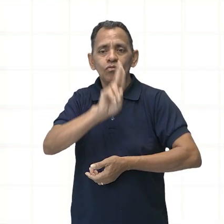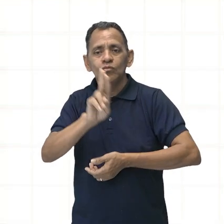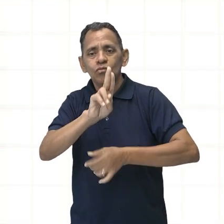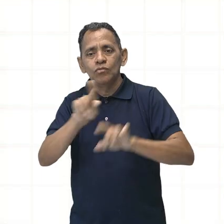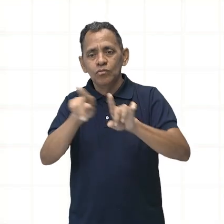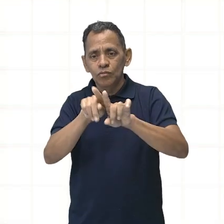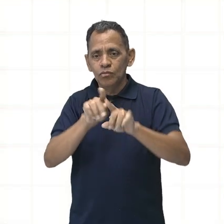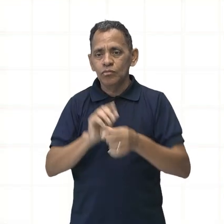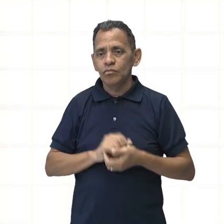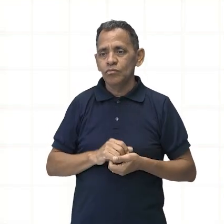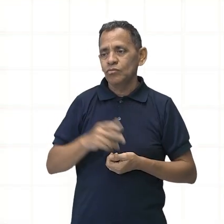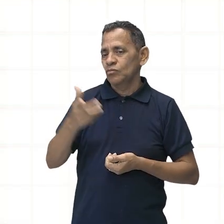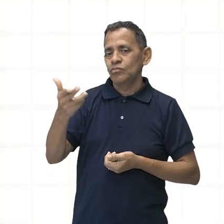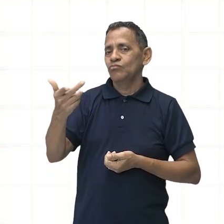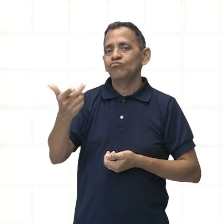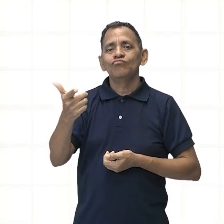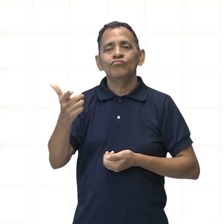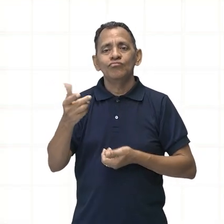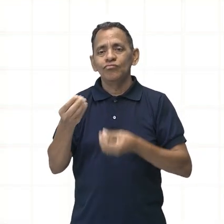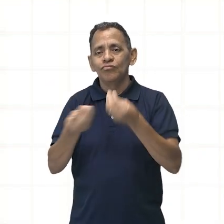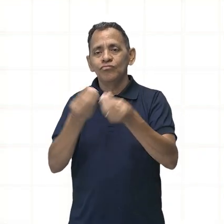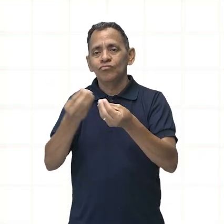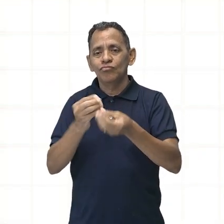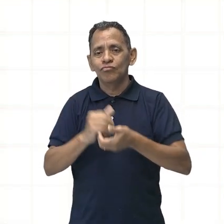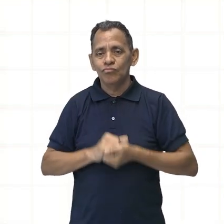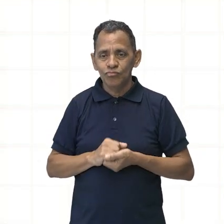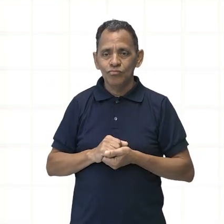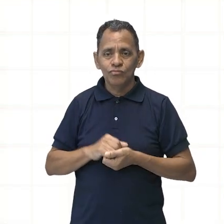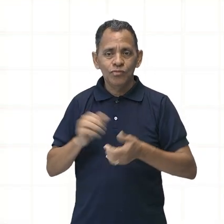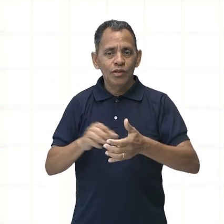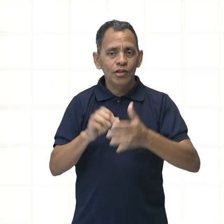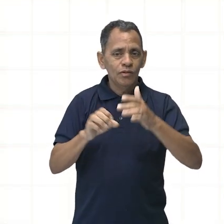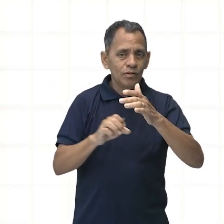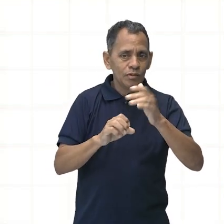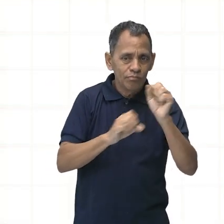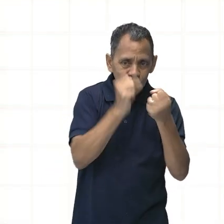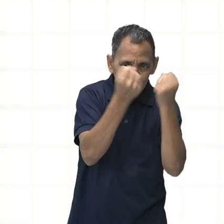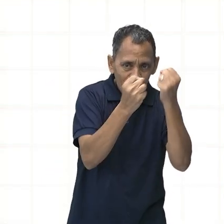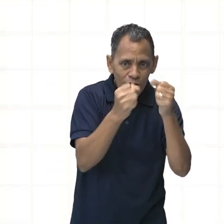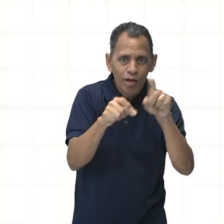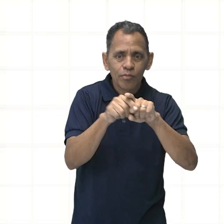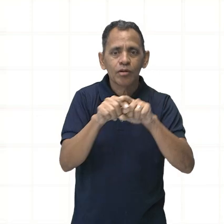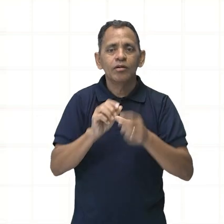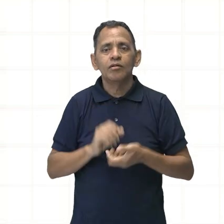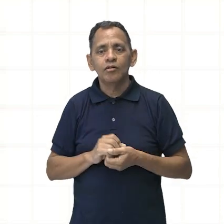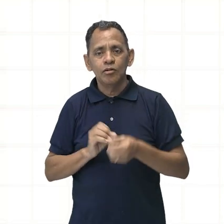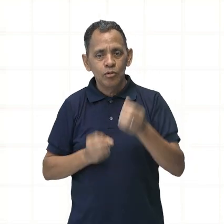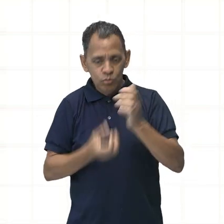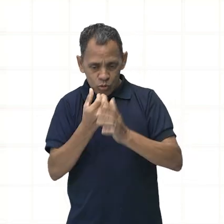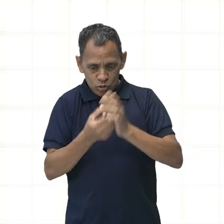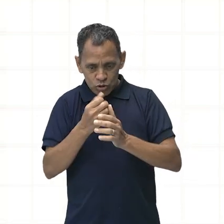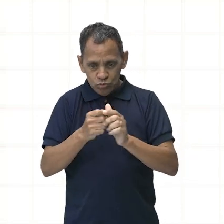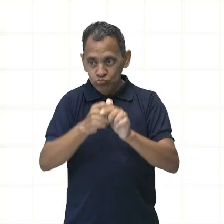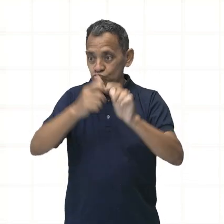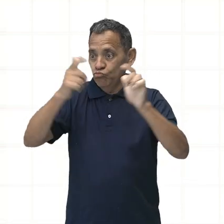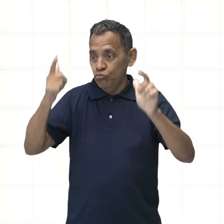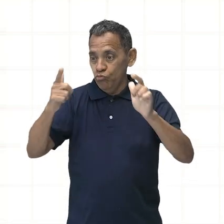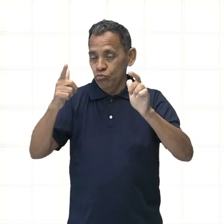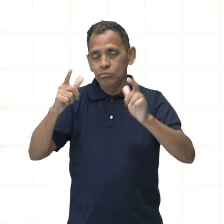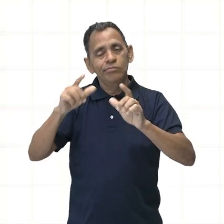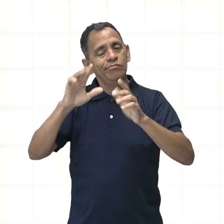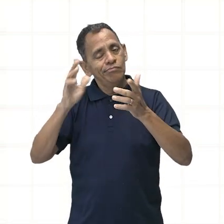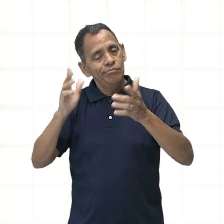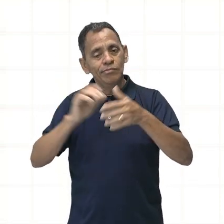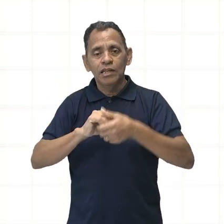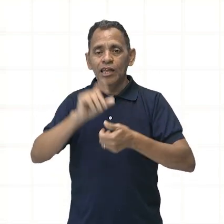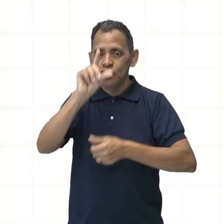as fábricas continuarem produzindo a mesma quantidade. Aí as fábricas diminuem a quantidade de produtos que elas fabricam.